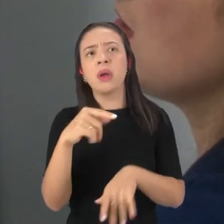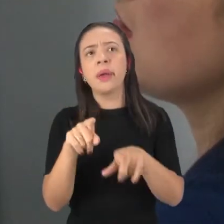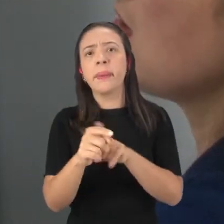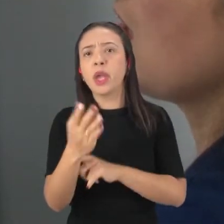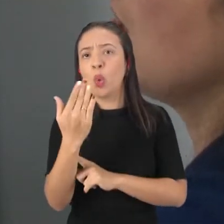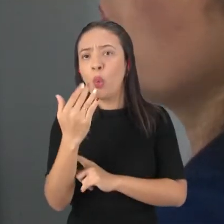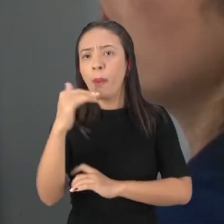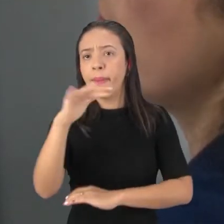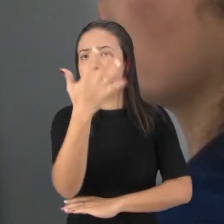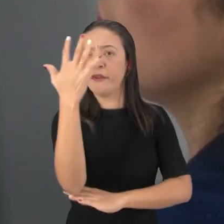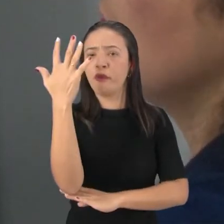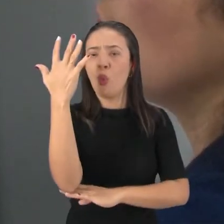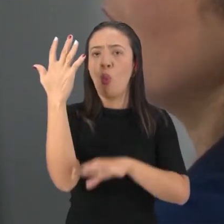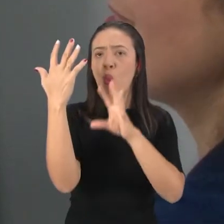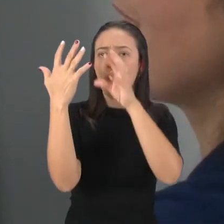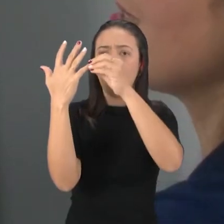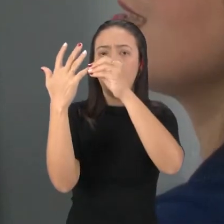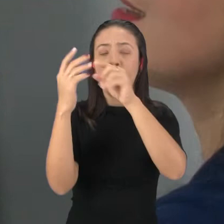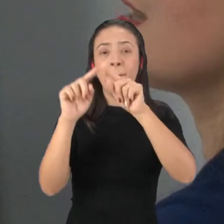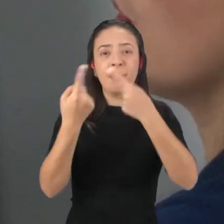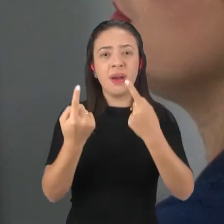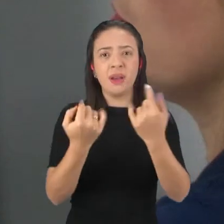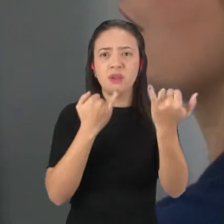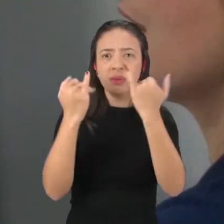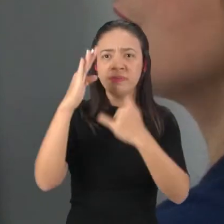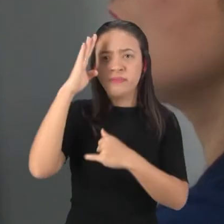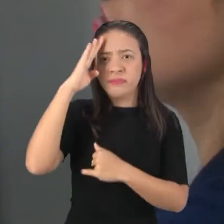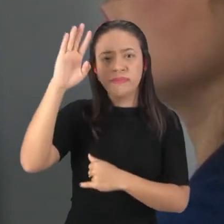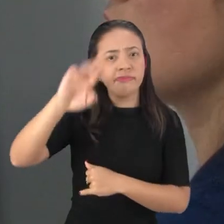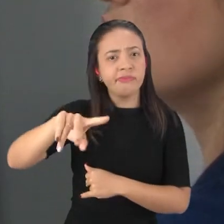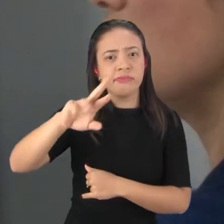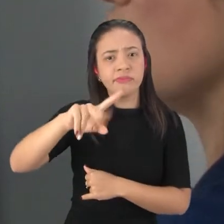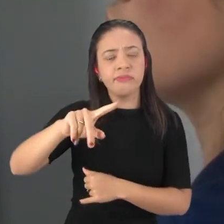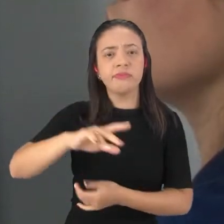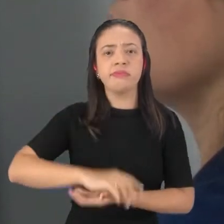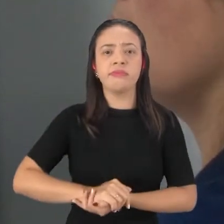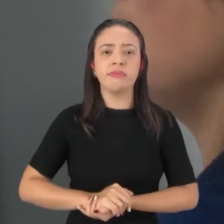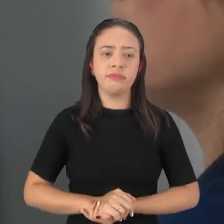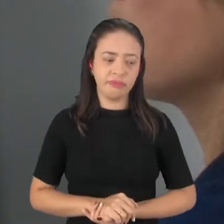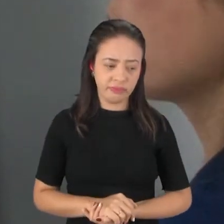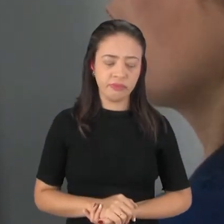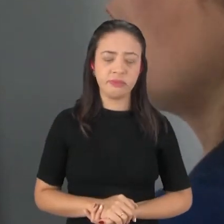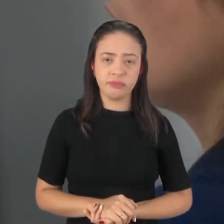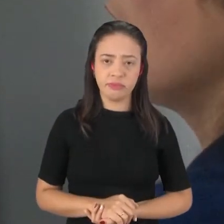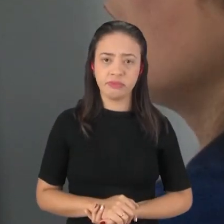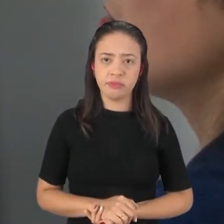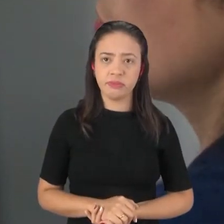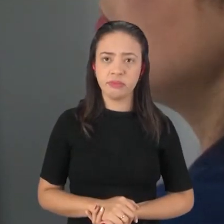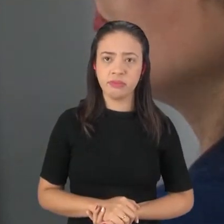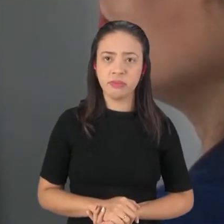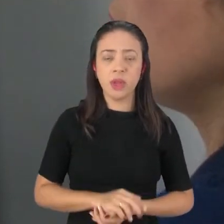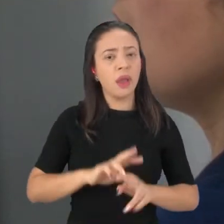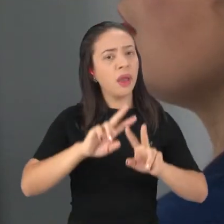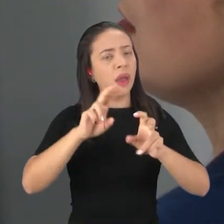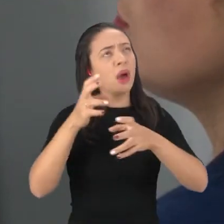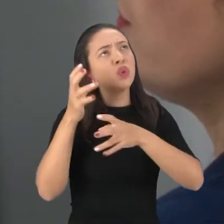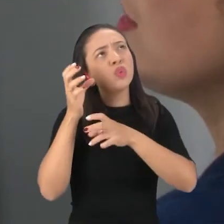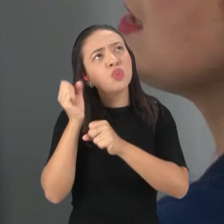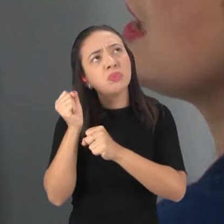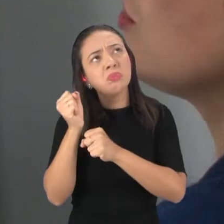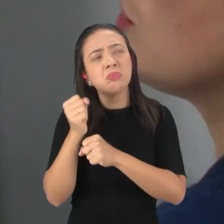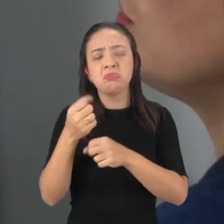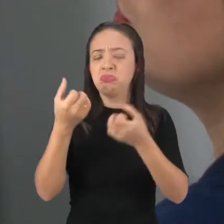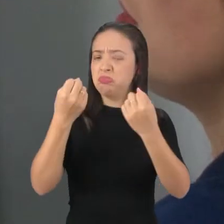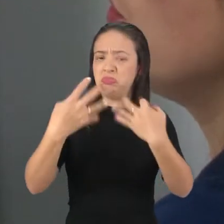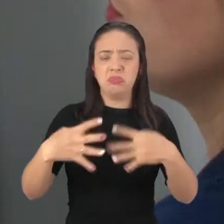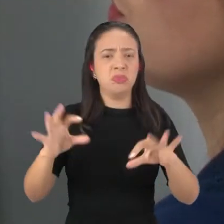comer folhas. Isso aqui não é foco. Não é ideia central, embora ela cite isso no texto, ok? Sobre dormir, não